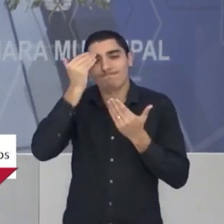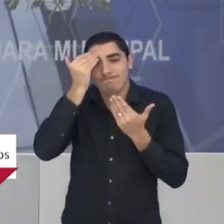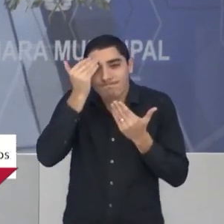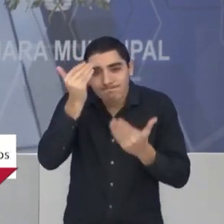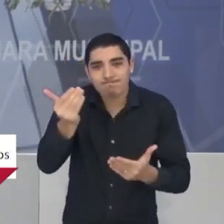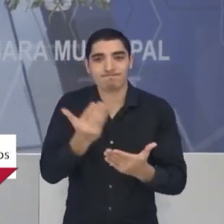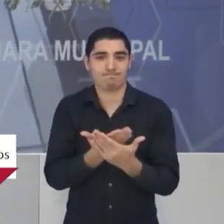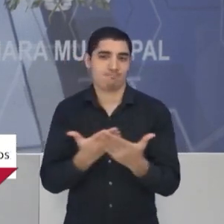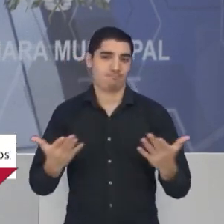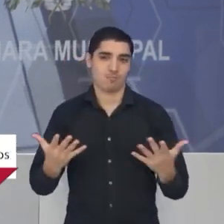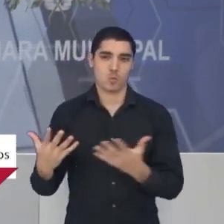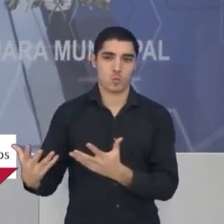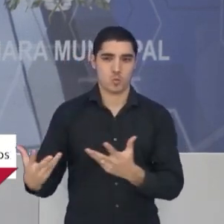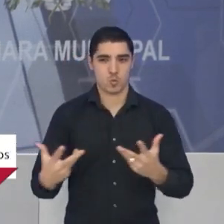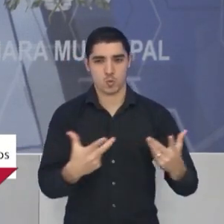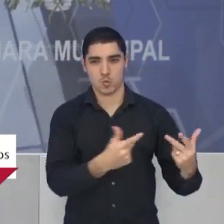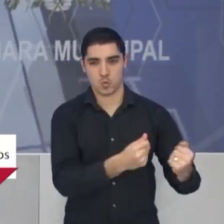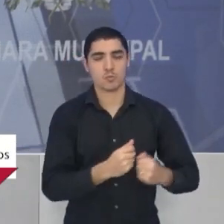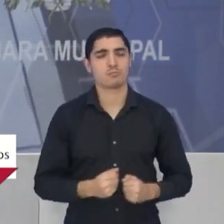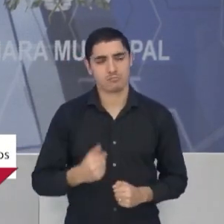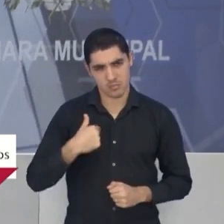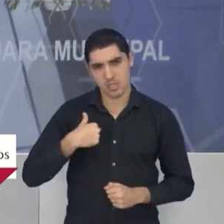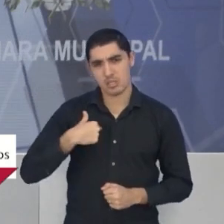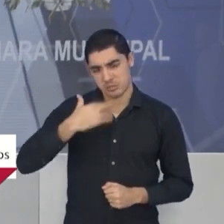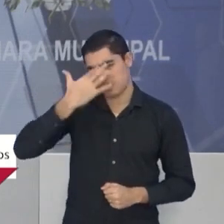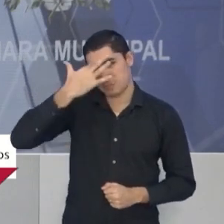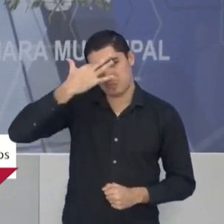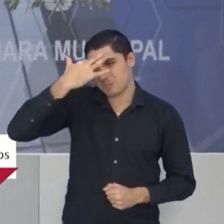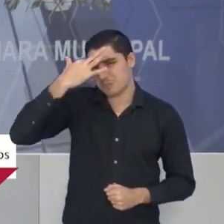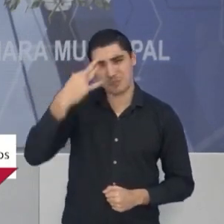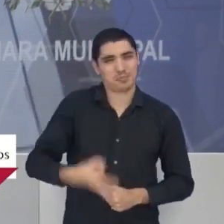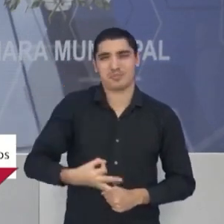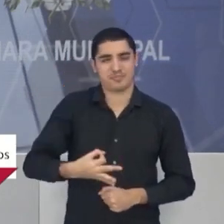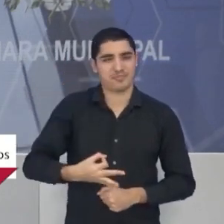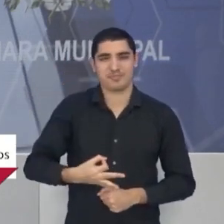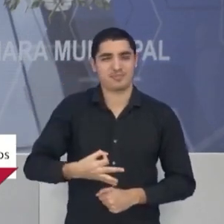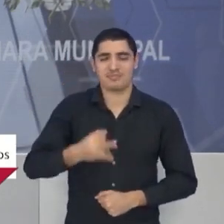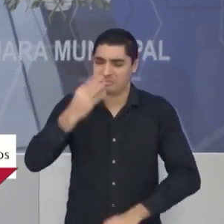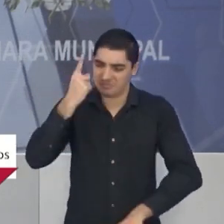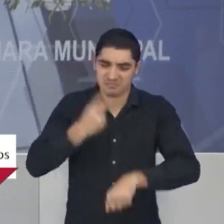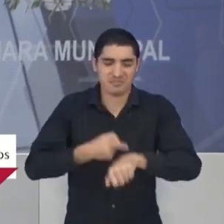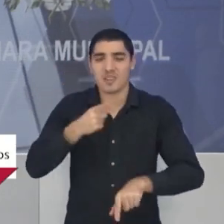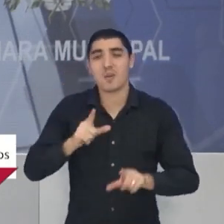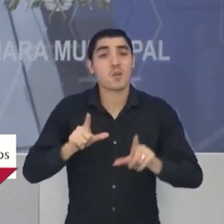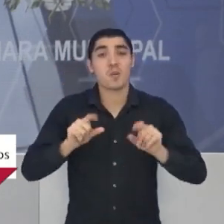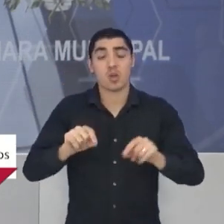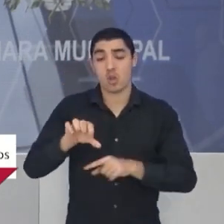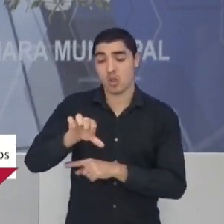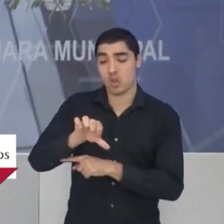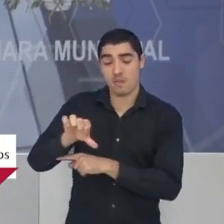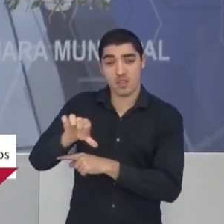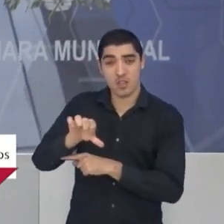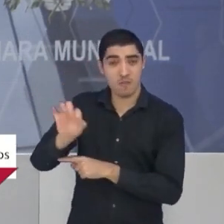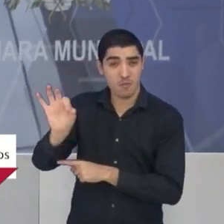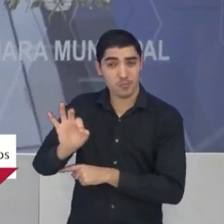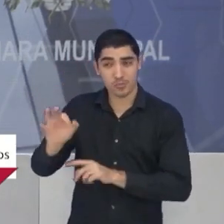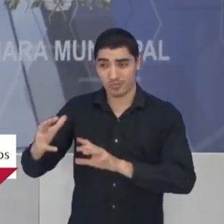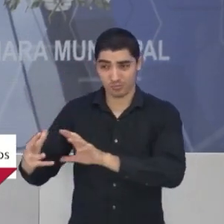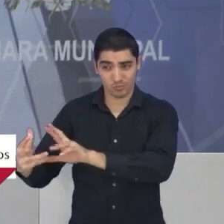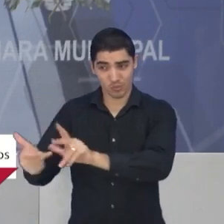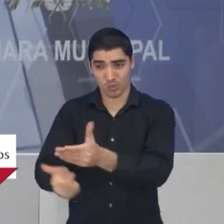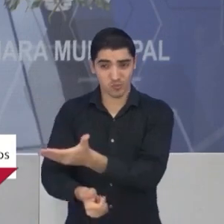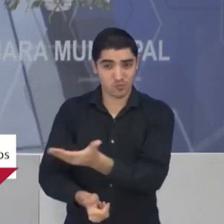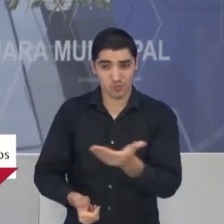todos nós temos certeza a certeza absoluta que 99.9% das